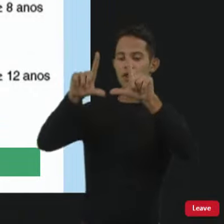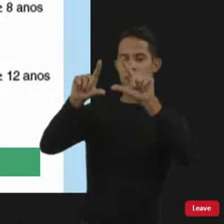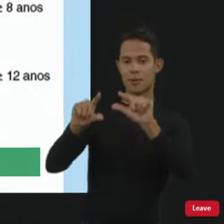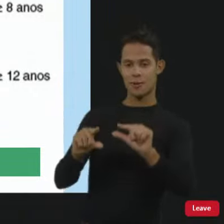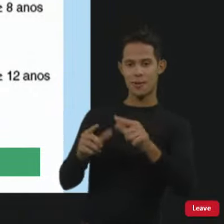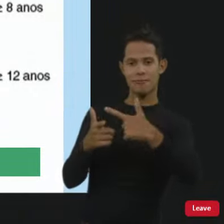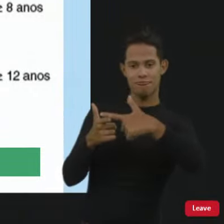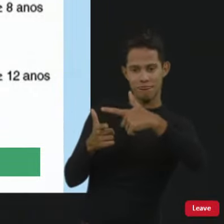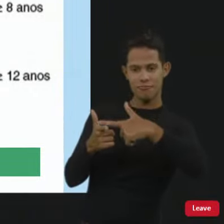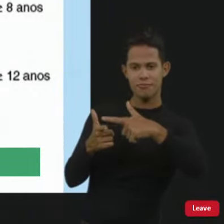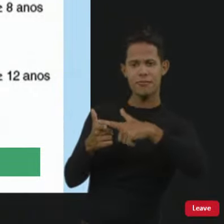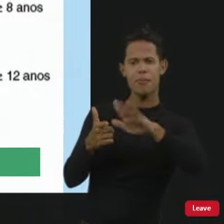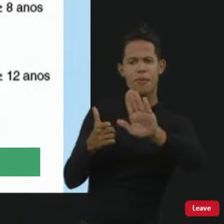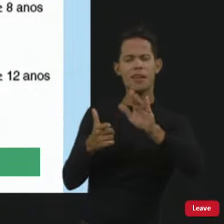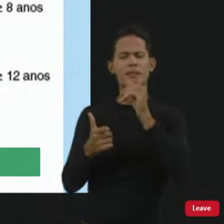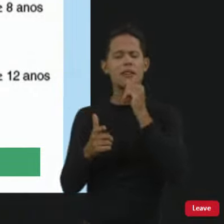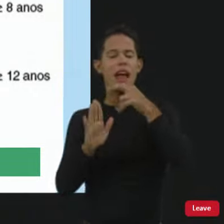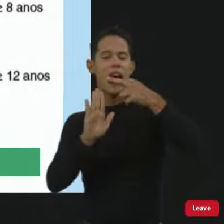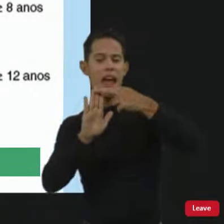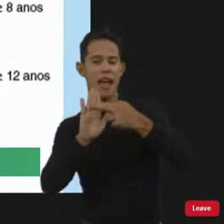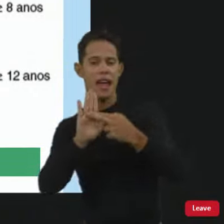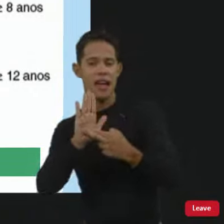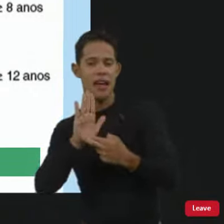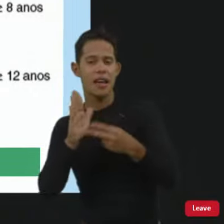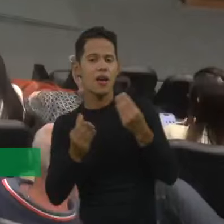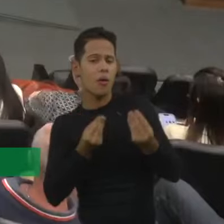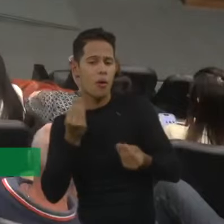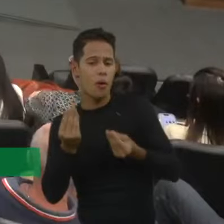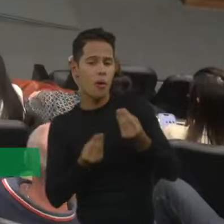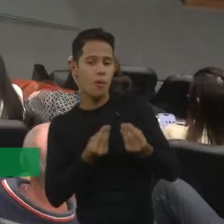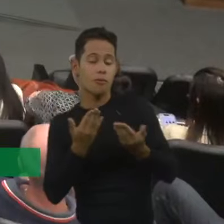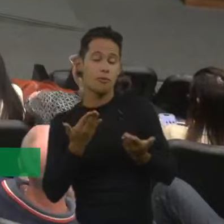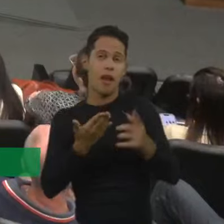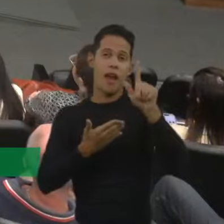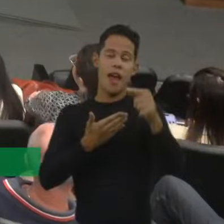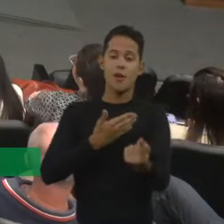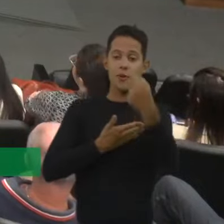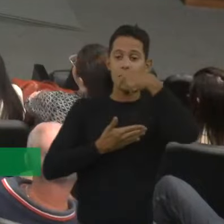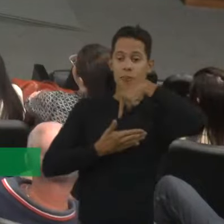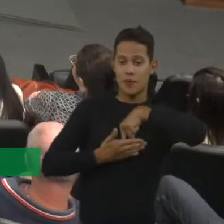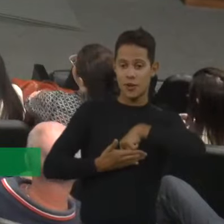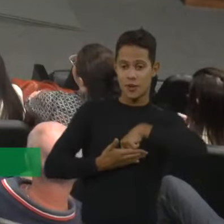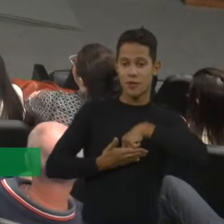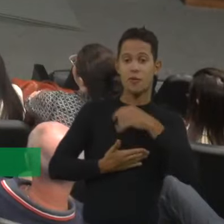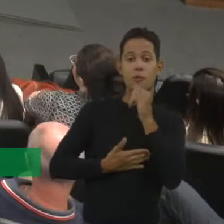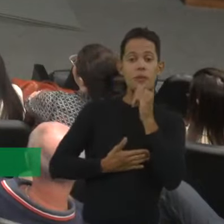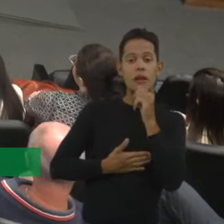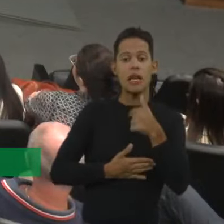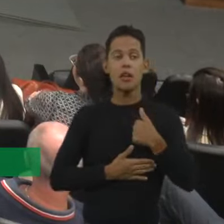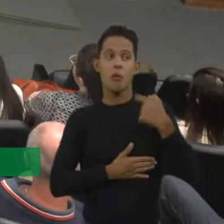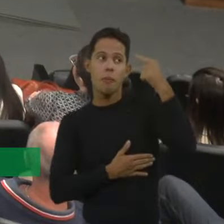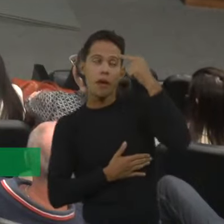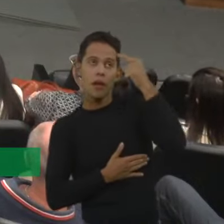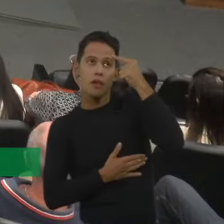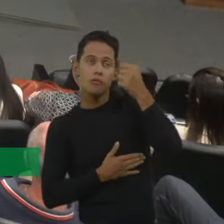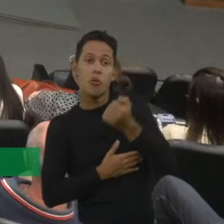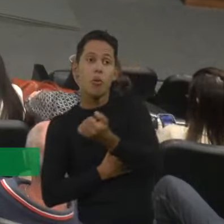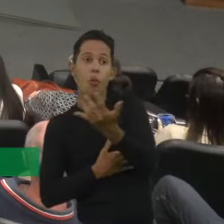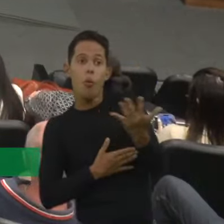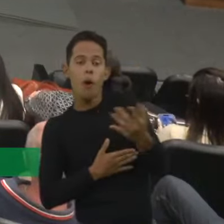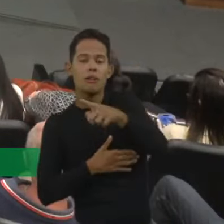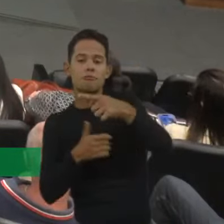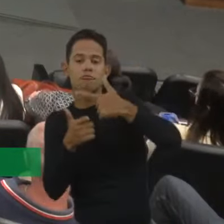medicamento como esse é, muitas vezes, subjetivo, né? Ou seja, eu penso quantas crises o paciente teve,